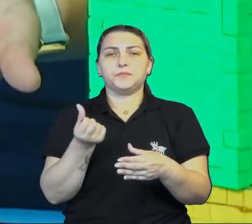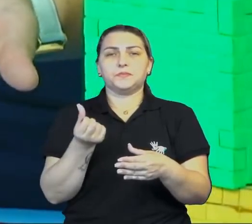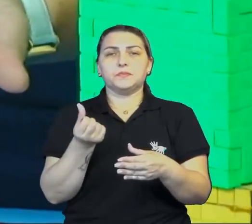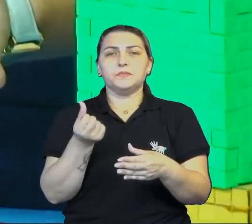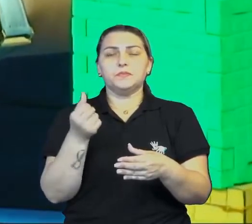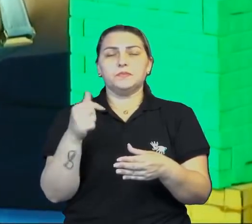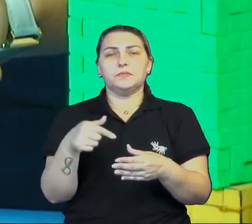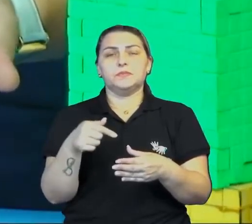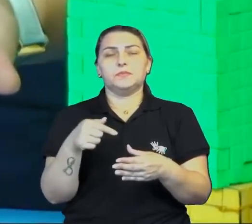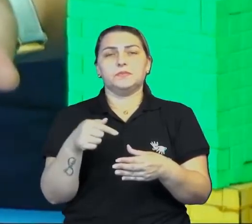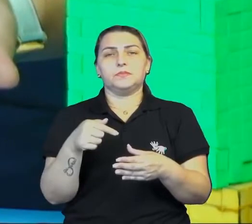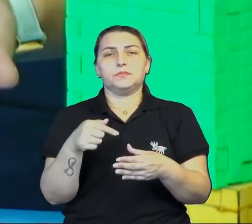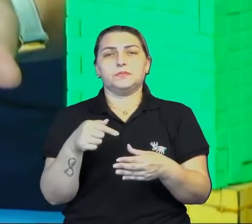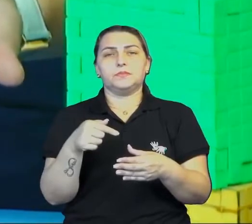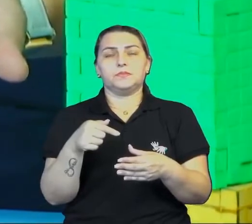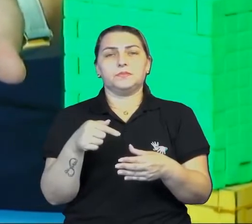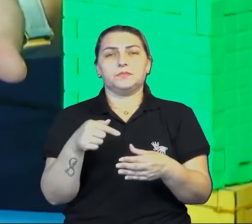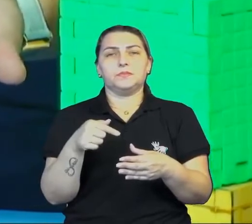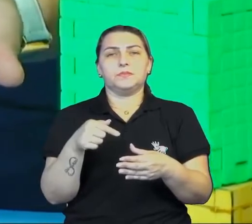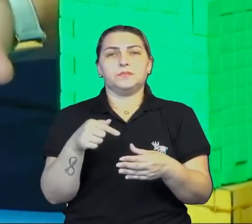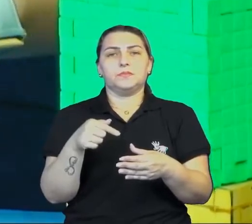5, 6,